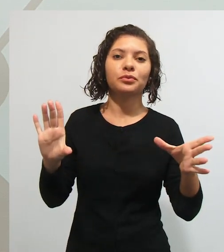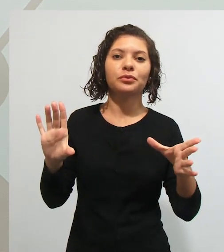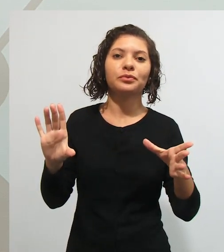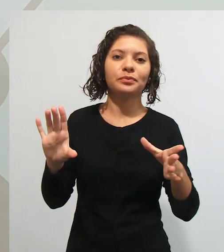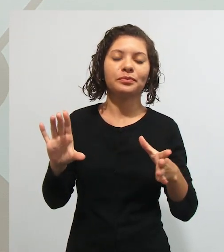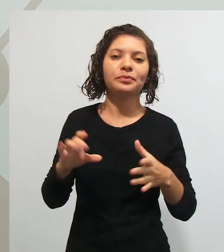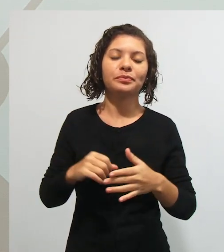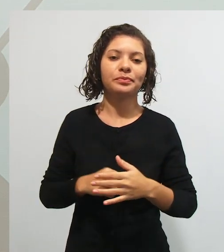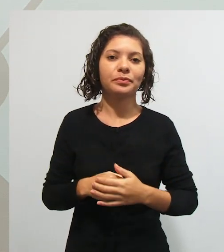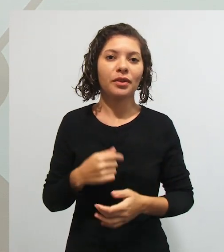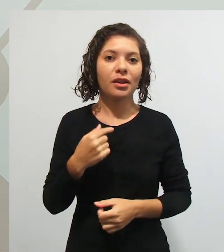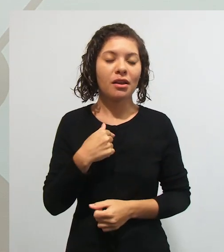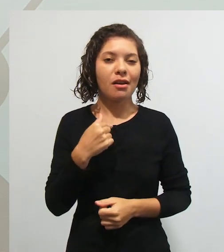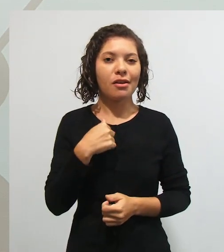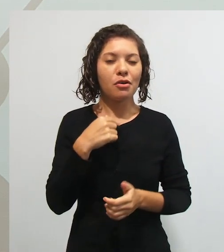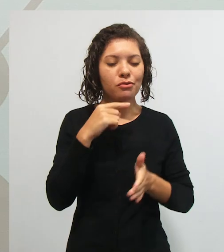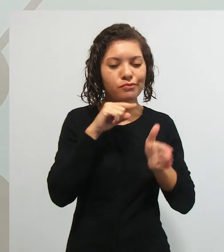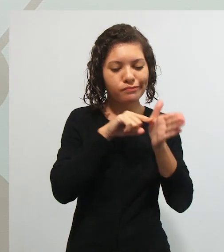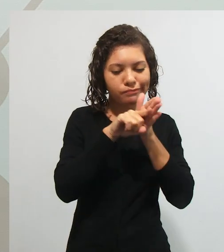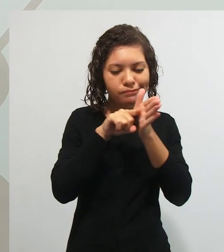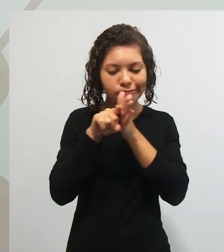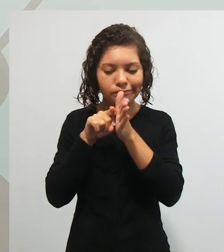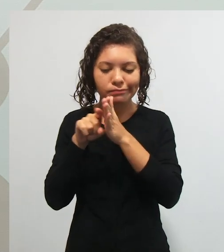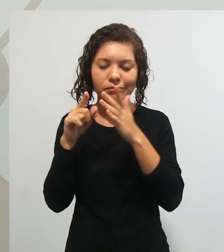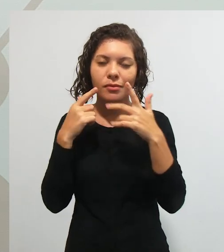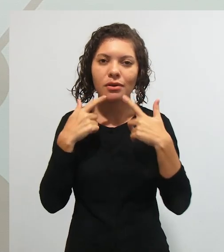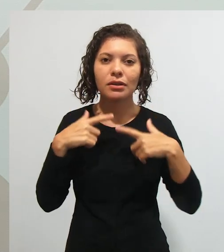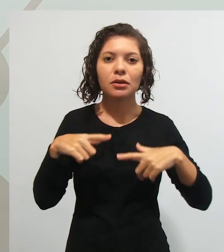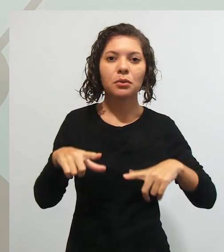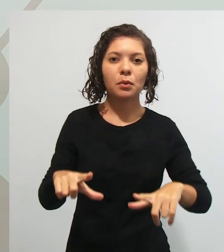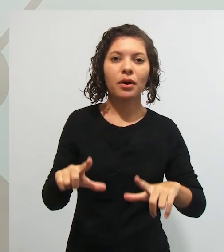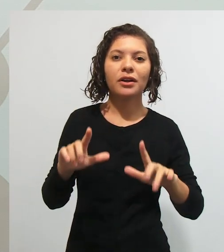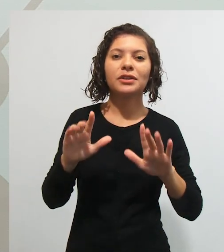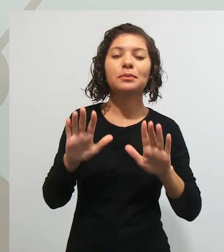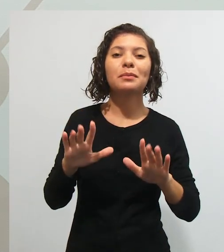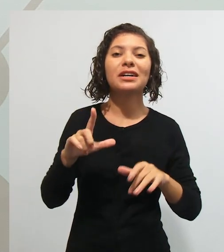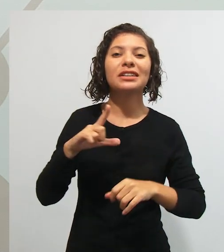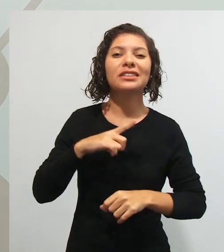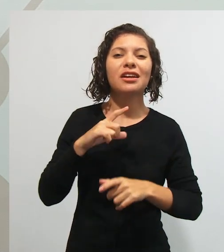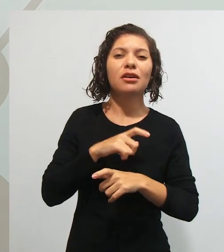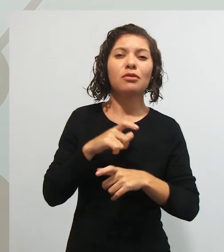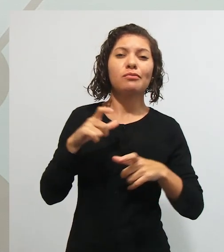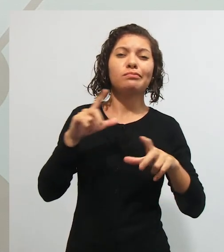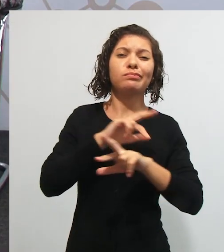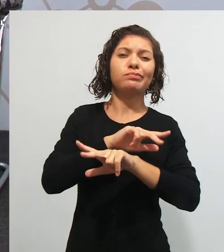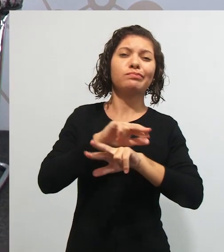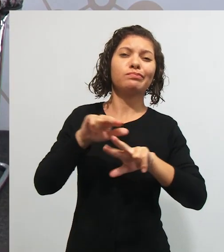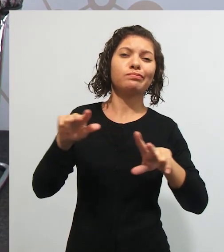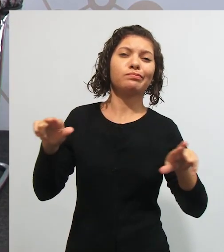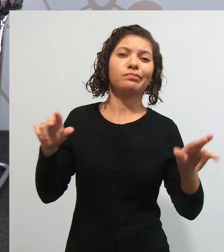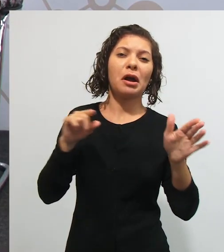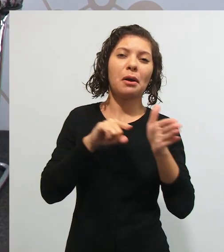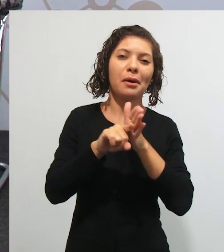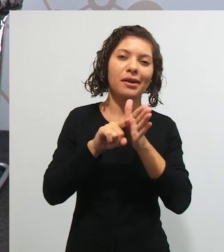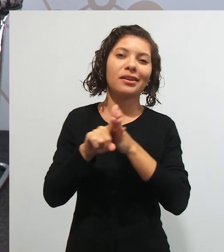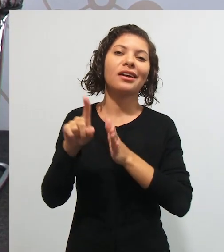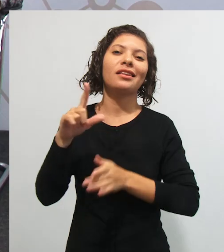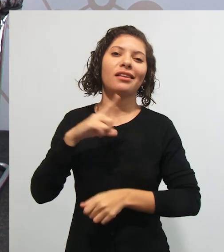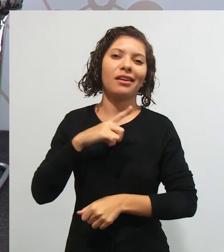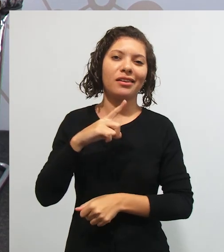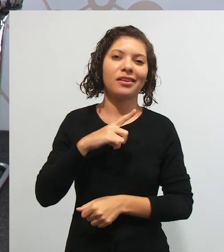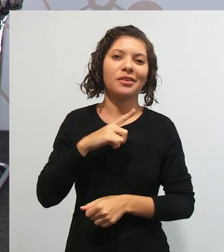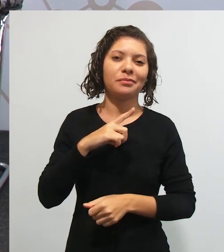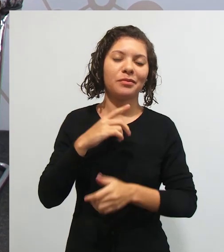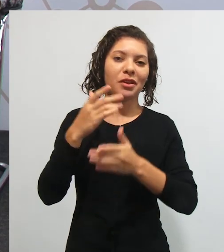Como você disse, eu pesquiso a linguagem, mas é um universo imenso a ser pesquisado, né? Eu convido